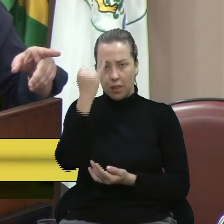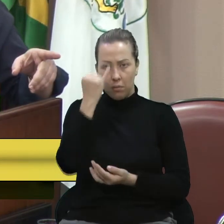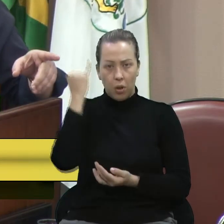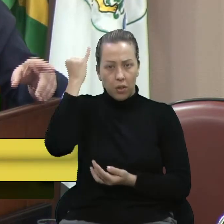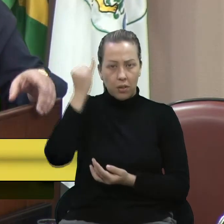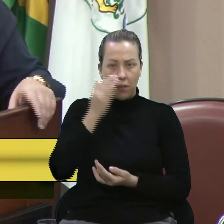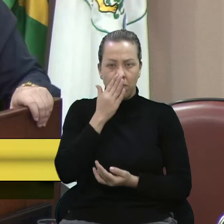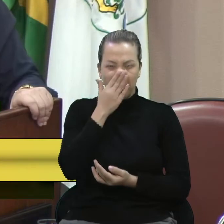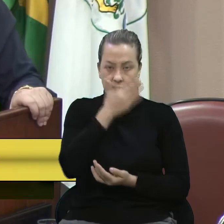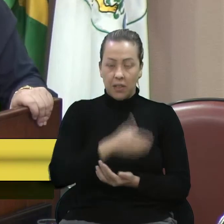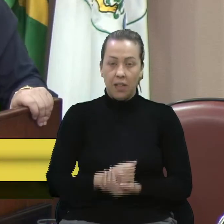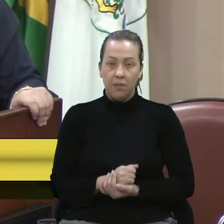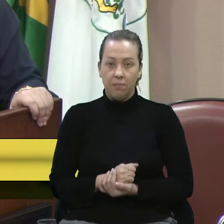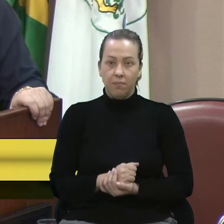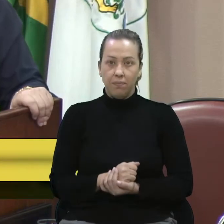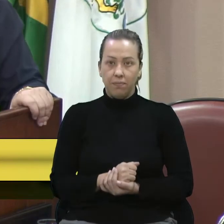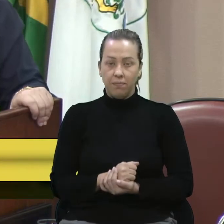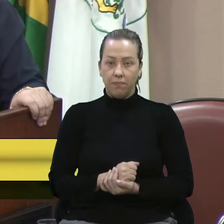Isso?